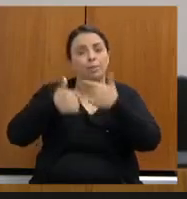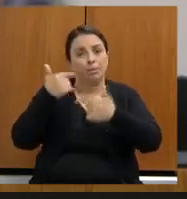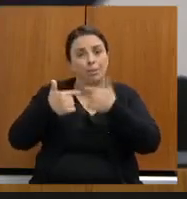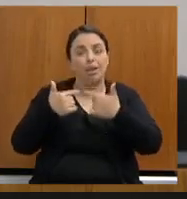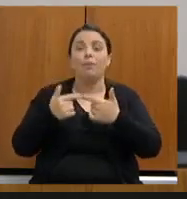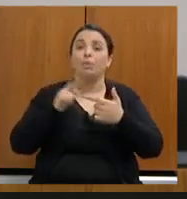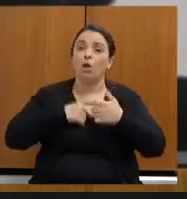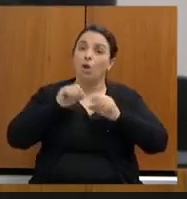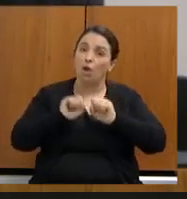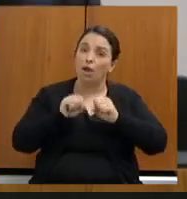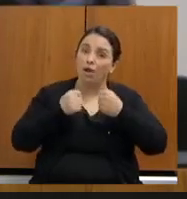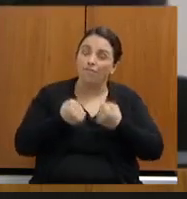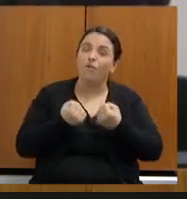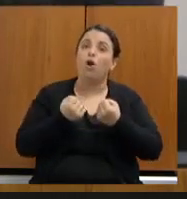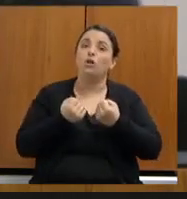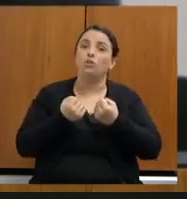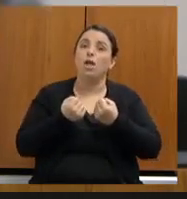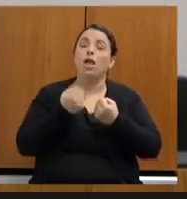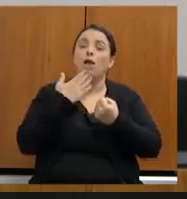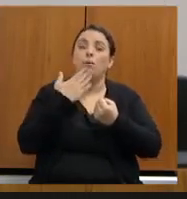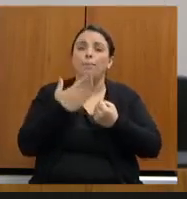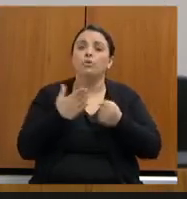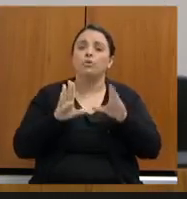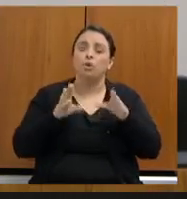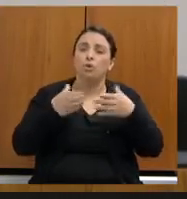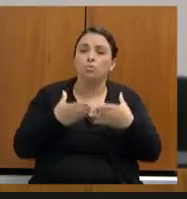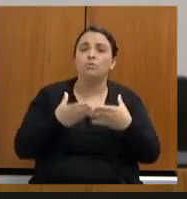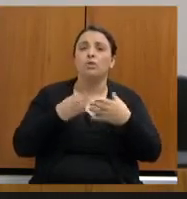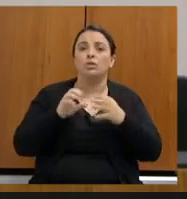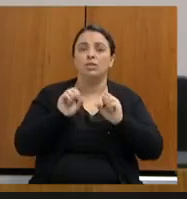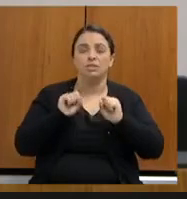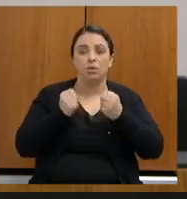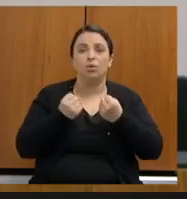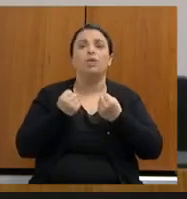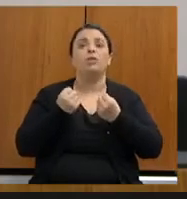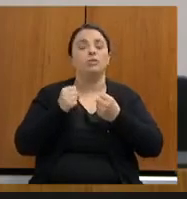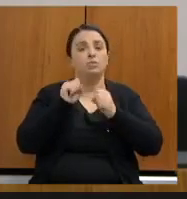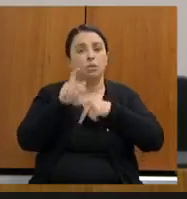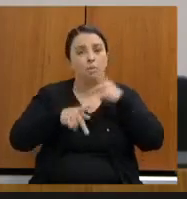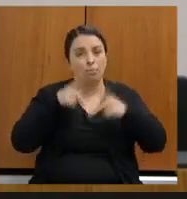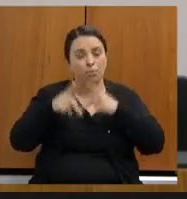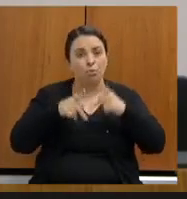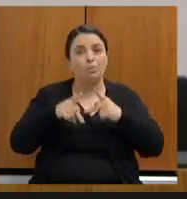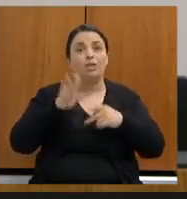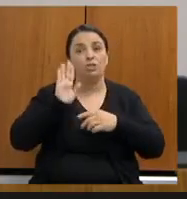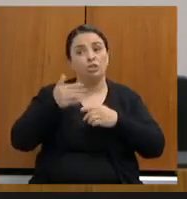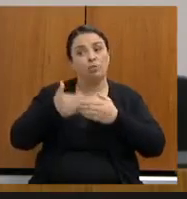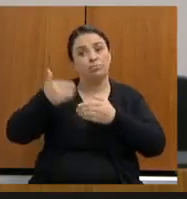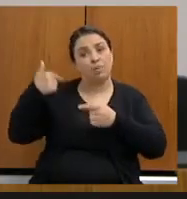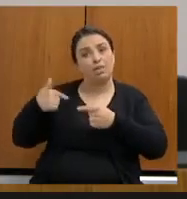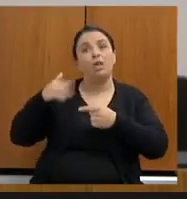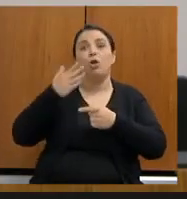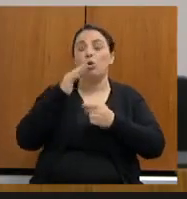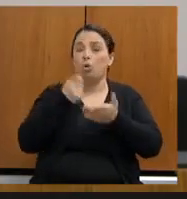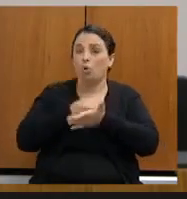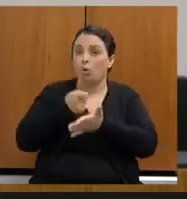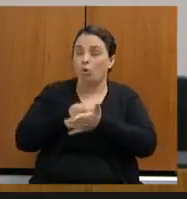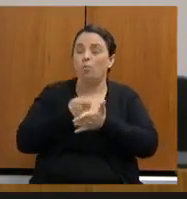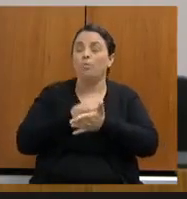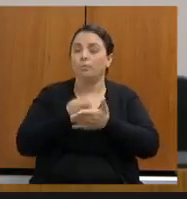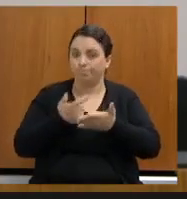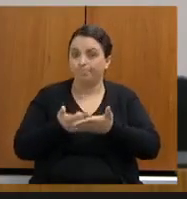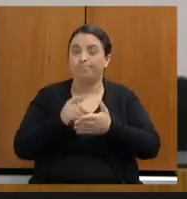comissão de Segurança Pública já foi objeto de cobrança na no último semestre em relação ao assunto